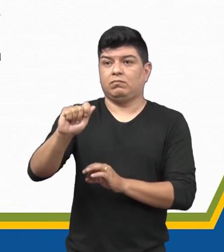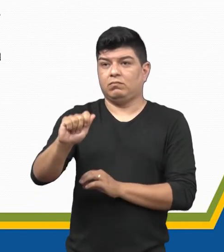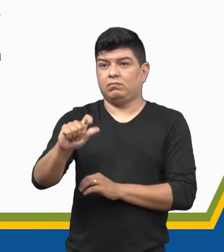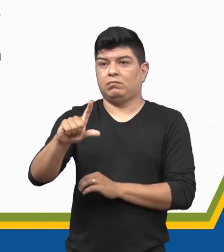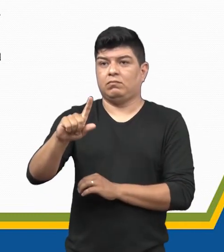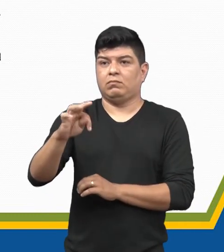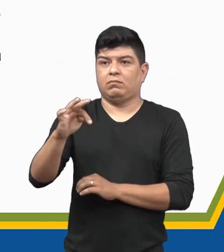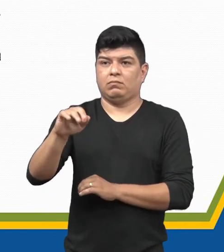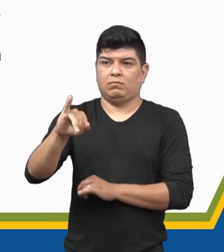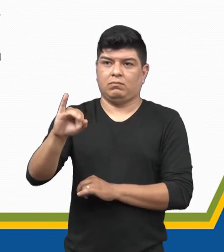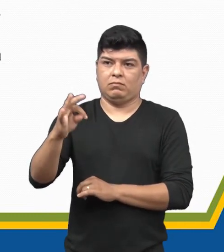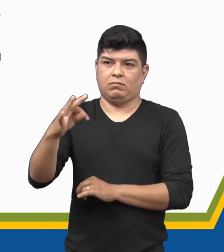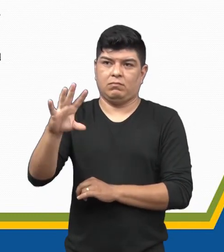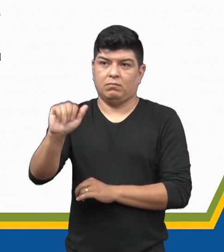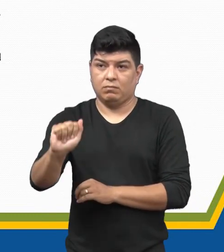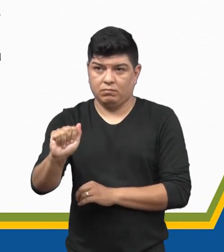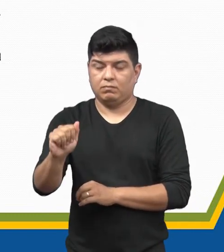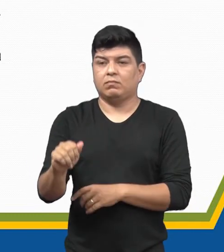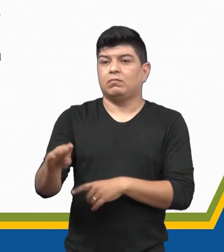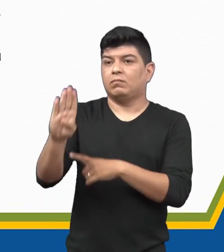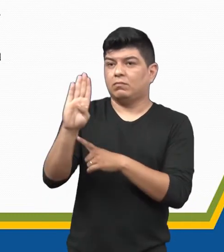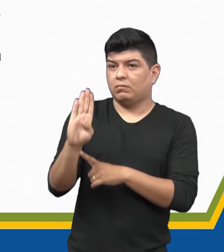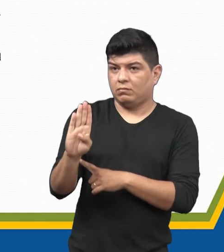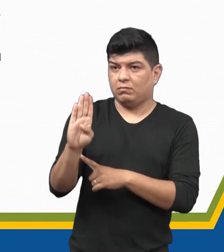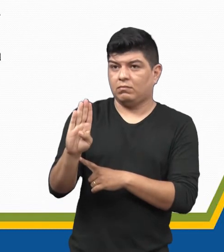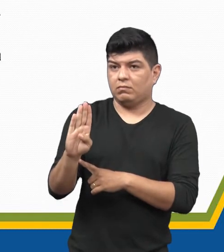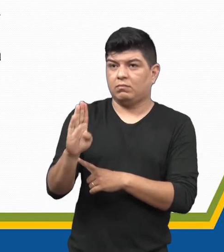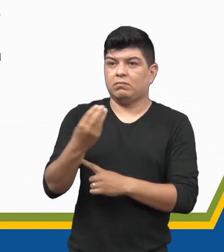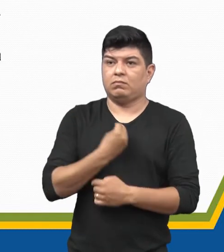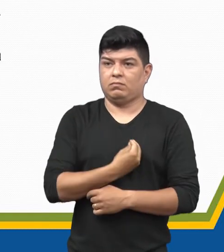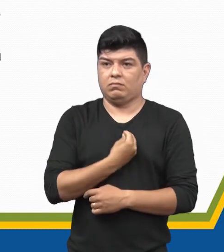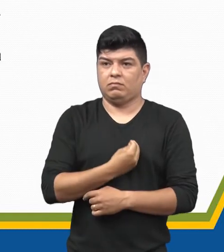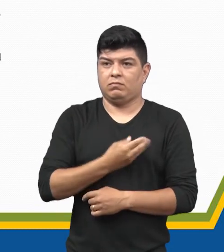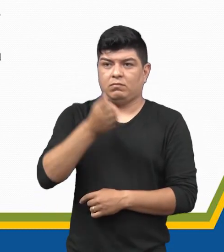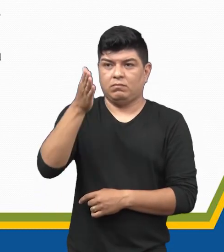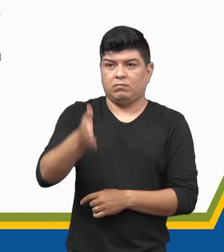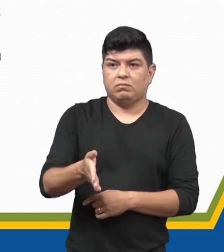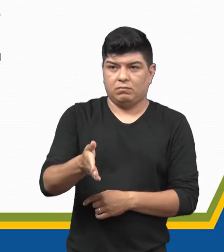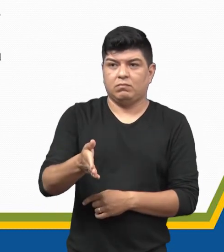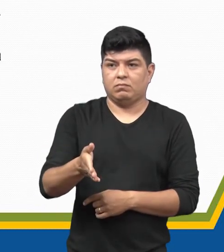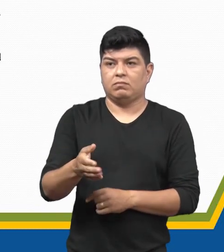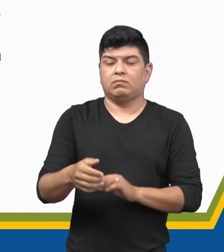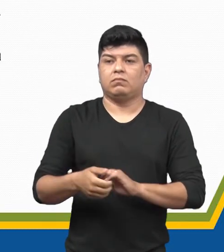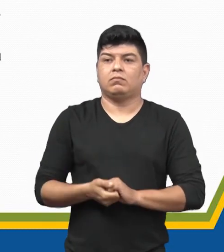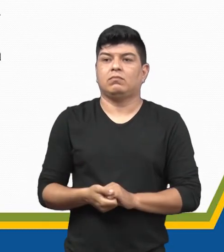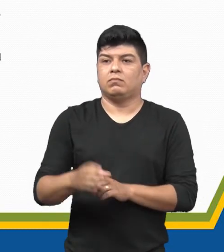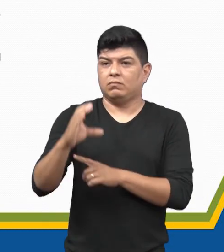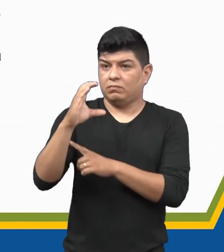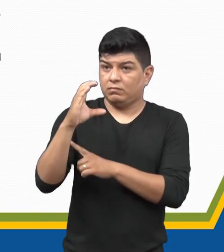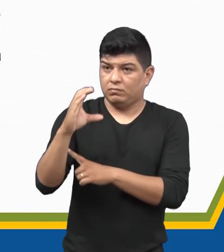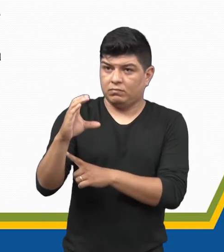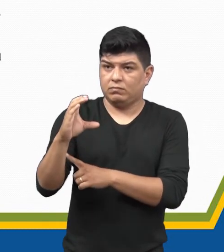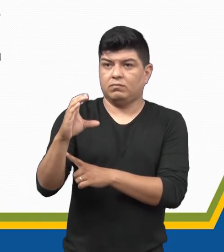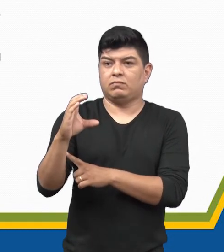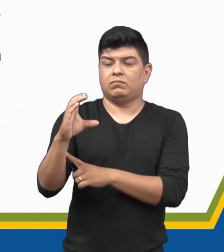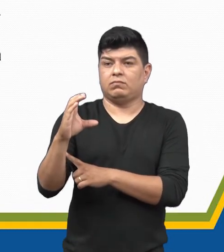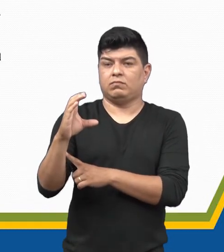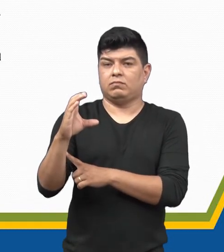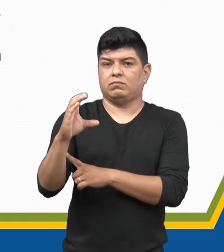ações coletivas. Letra B, participação direta em fóruns decisórios. Letra